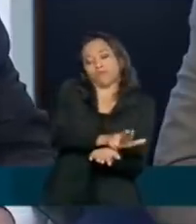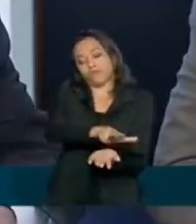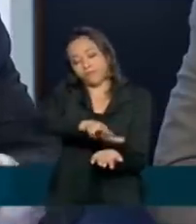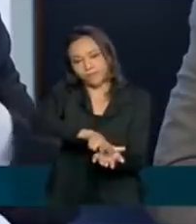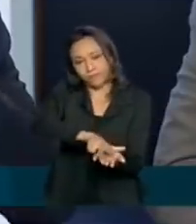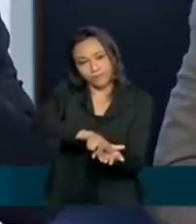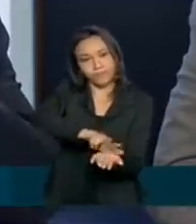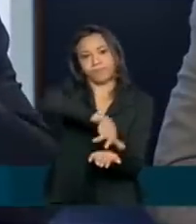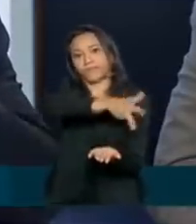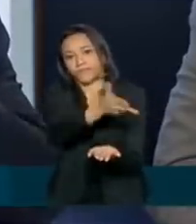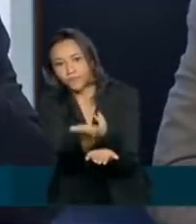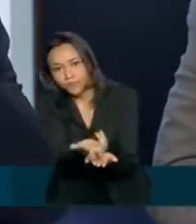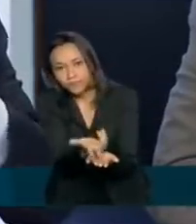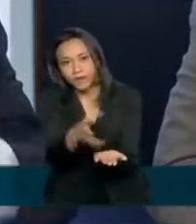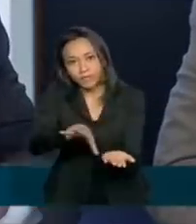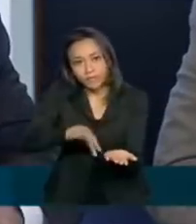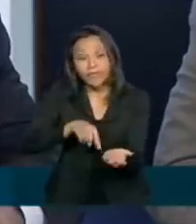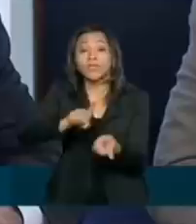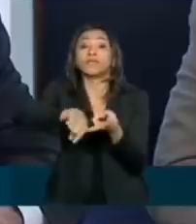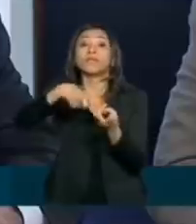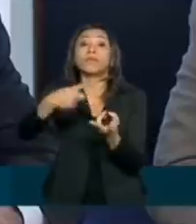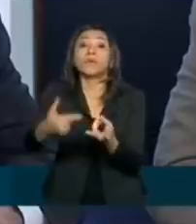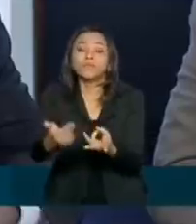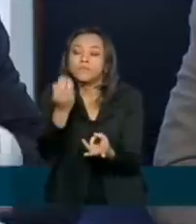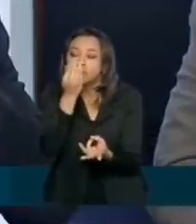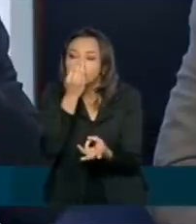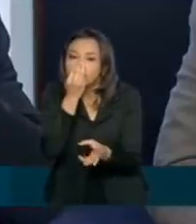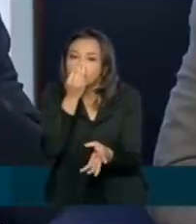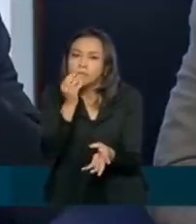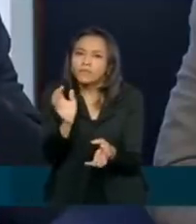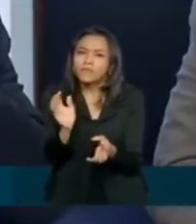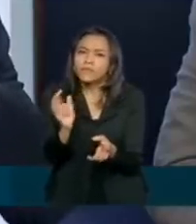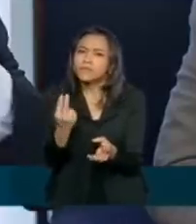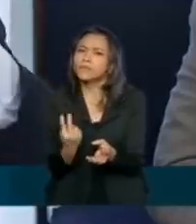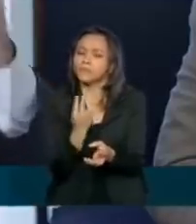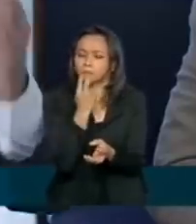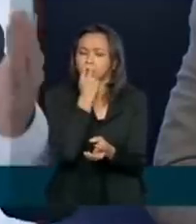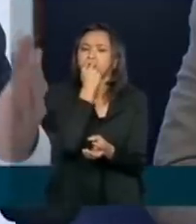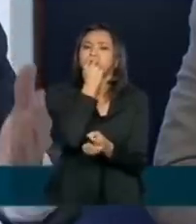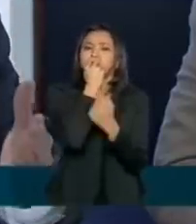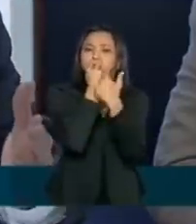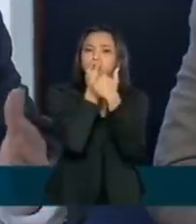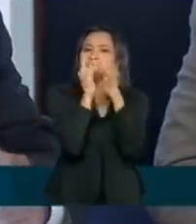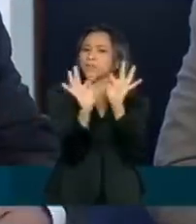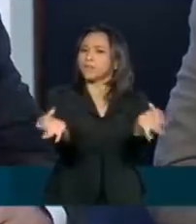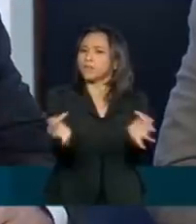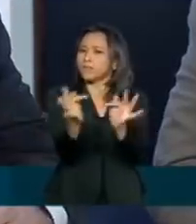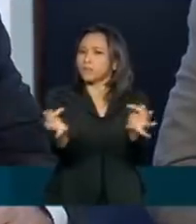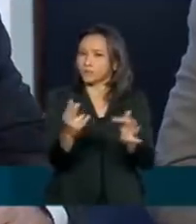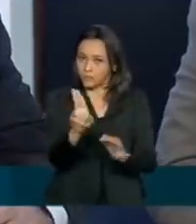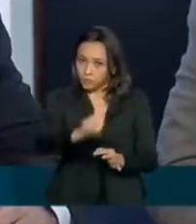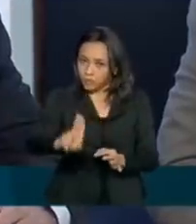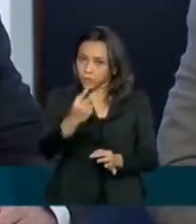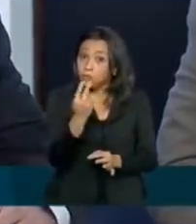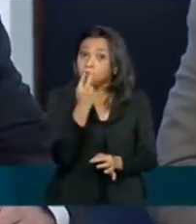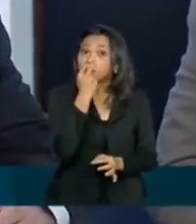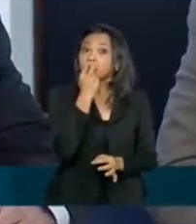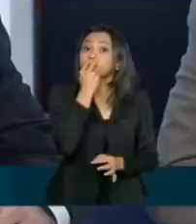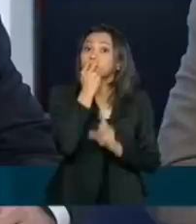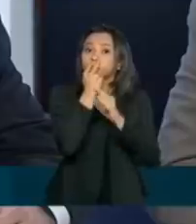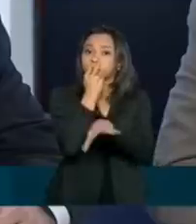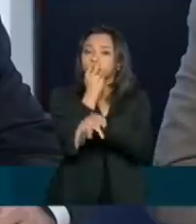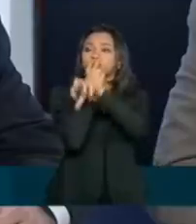com a respiração não invasiva, usando o BiPAP, usando aquela proteção para não